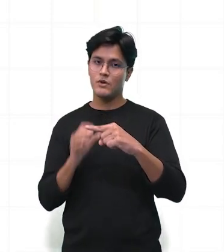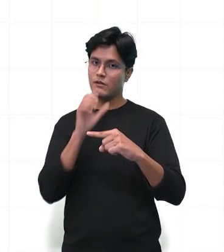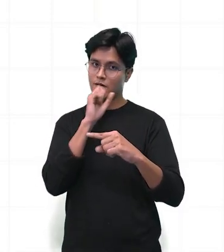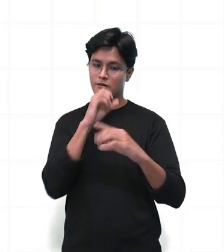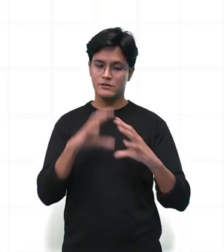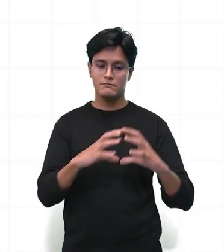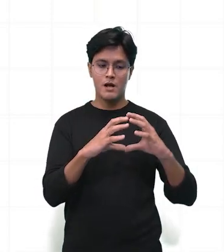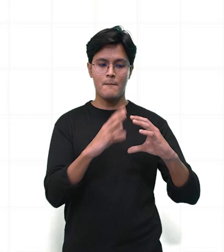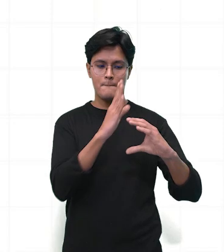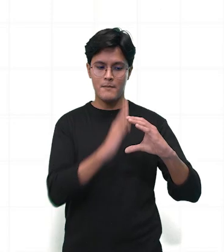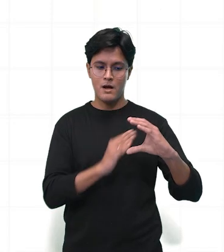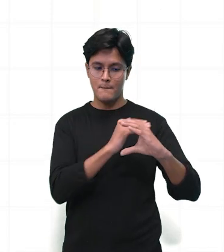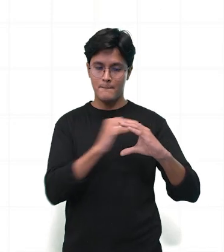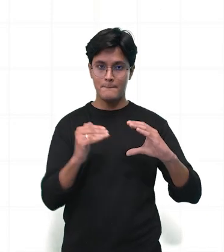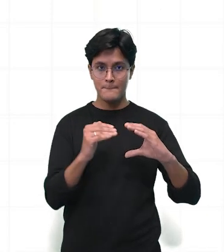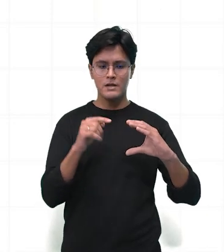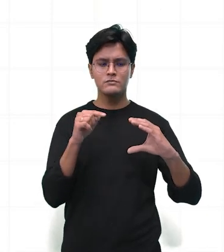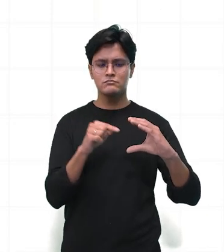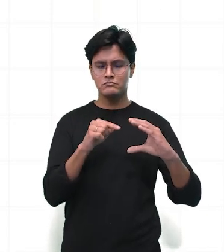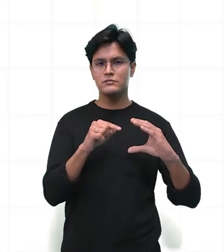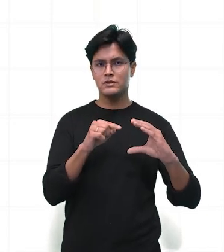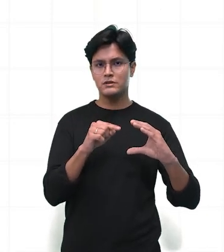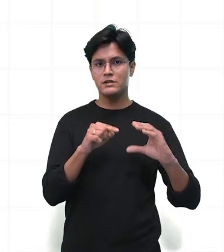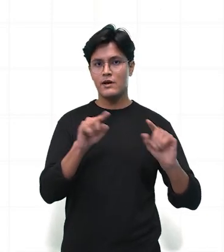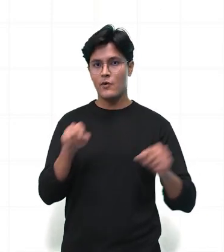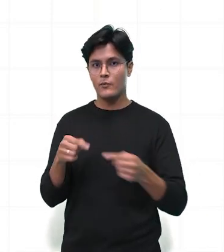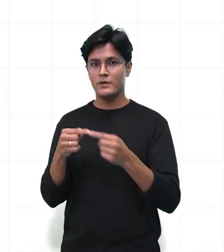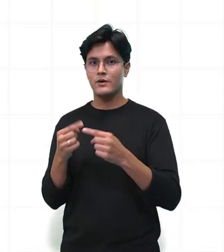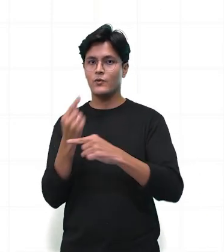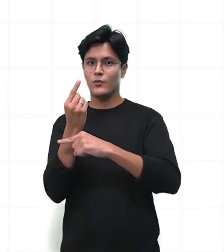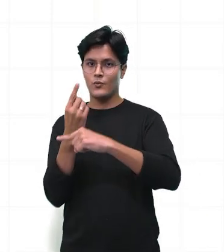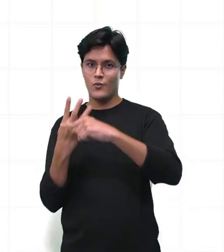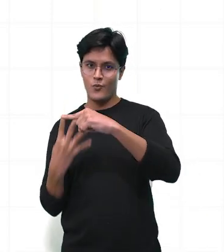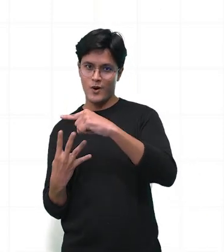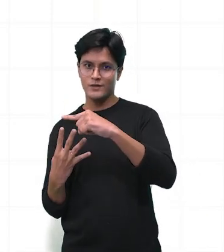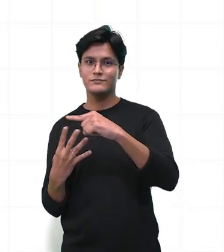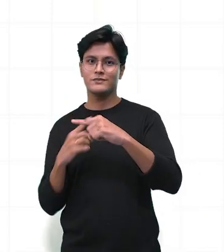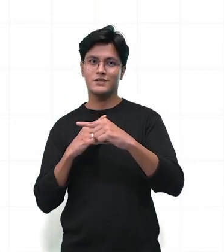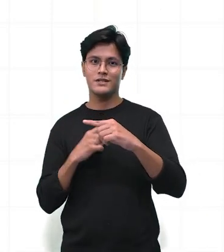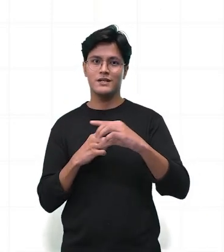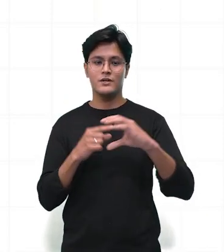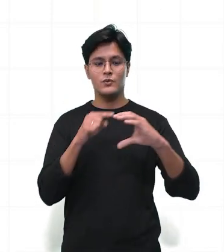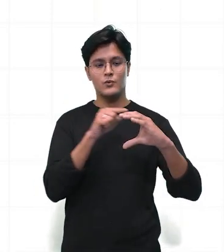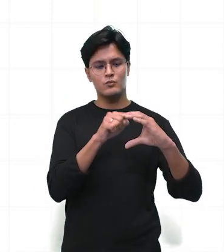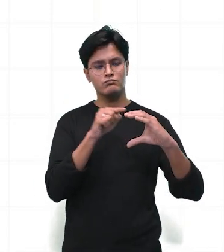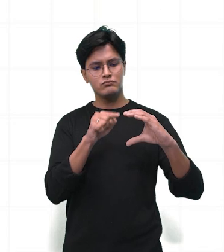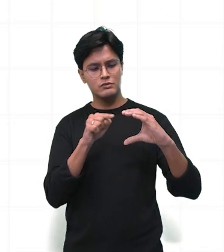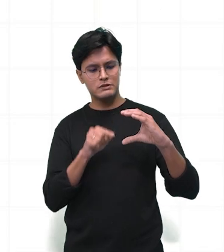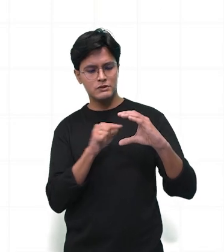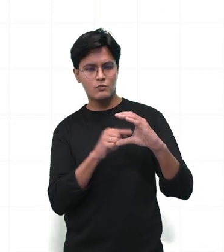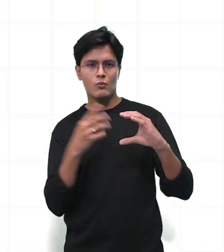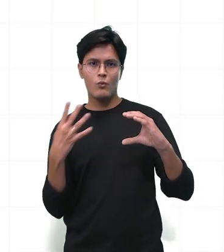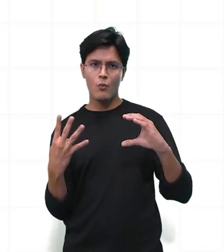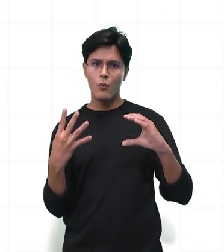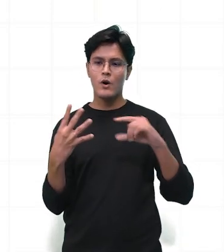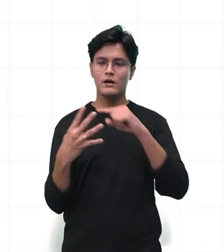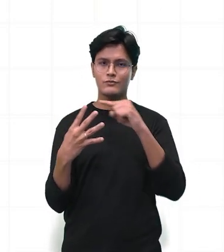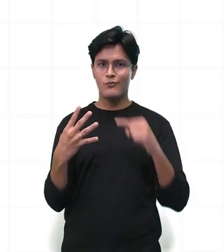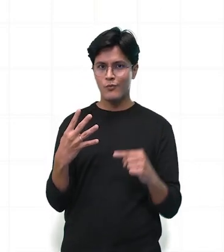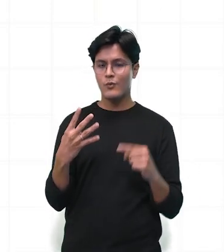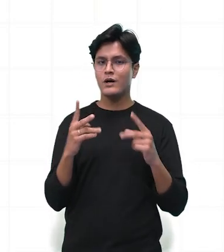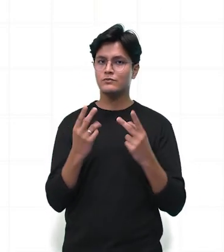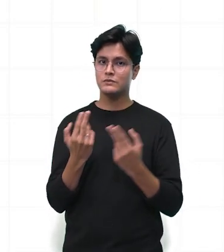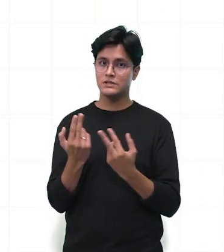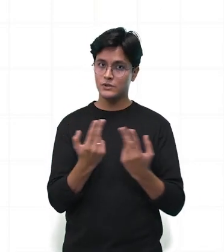né? Você tem ali exatamente 4 partes iguais. Essas 4 partes, né? Claro, desde que sejam divididas